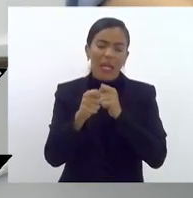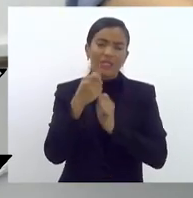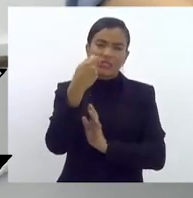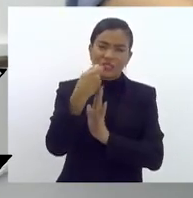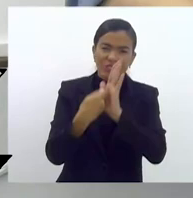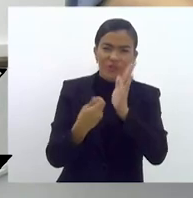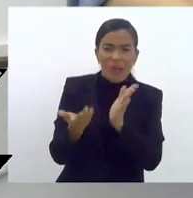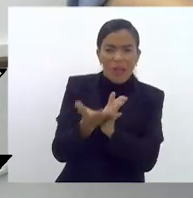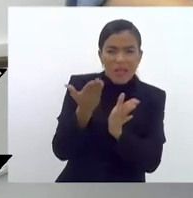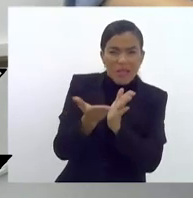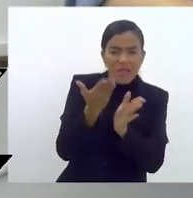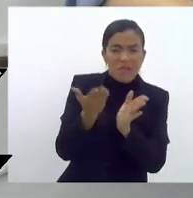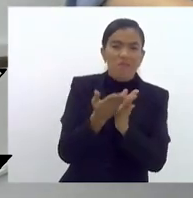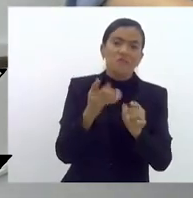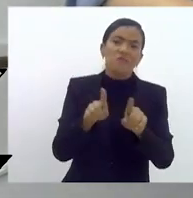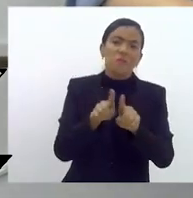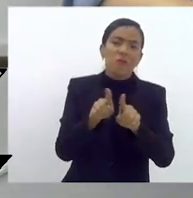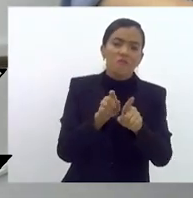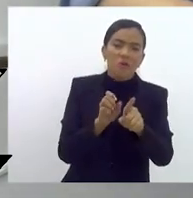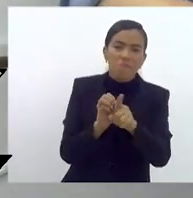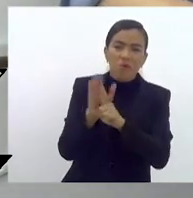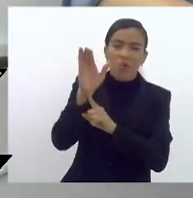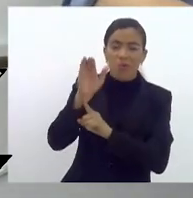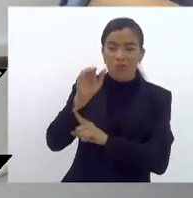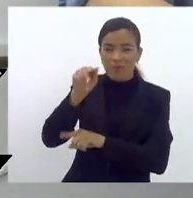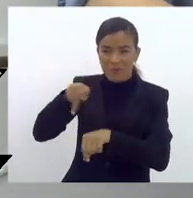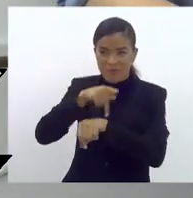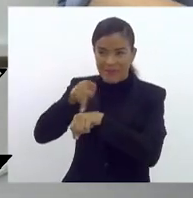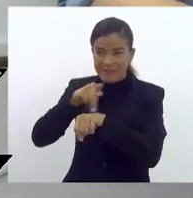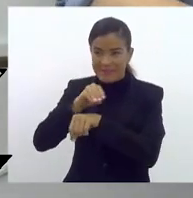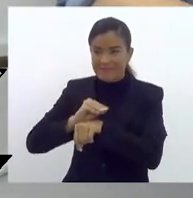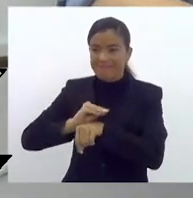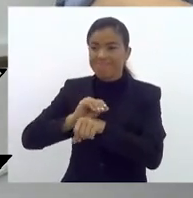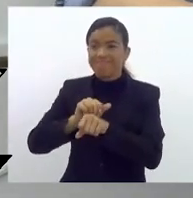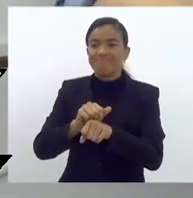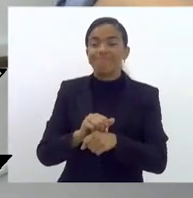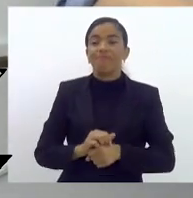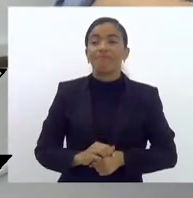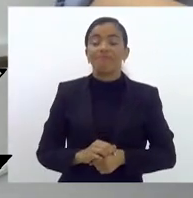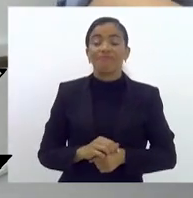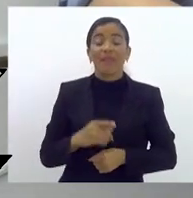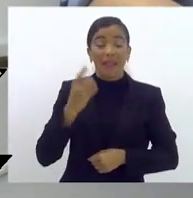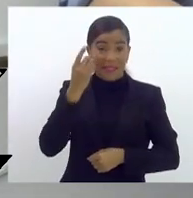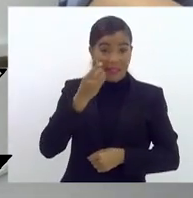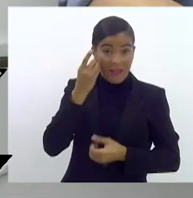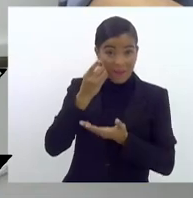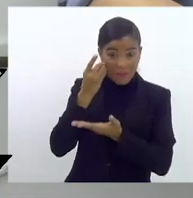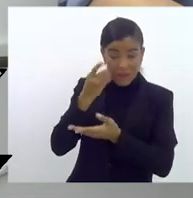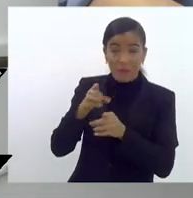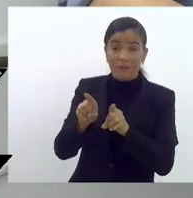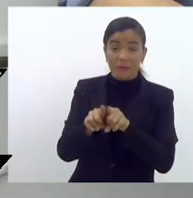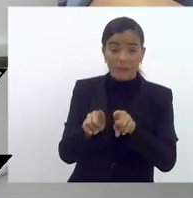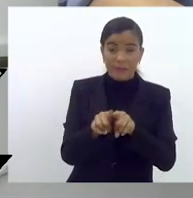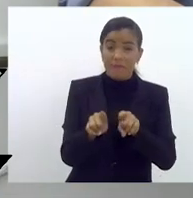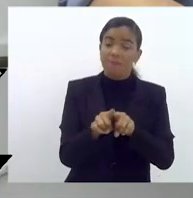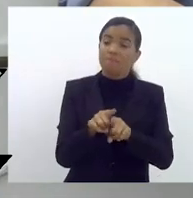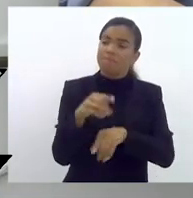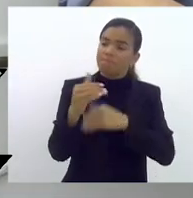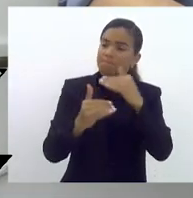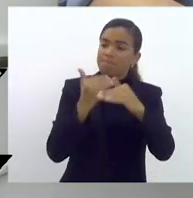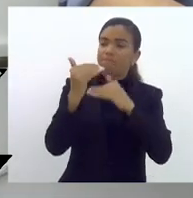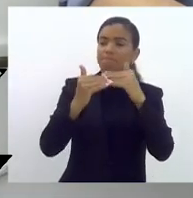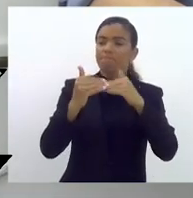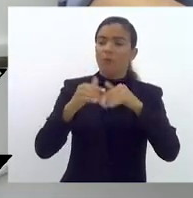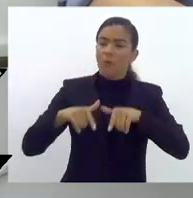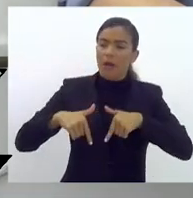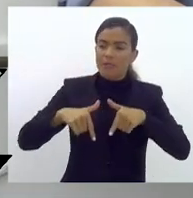vários livros TV exilado e no final ele como Deputado desenvolveu uma ação muito forte